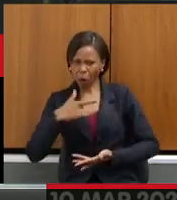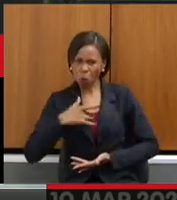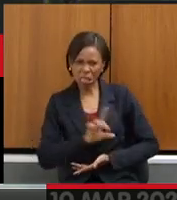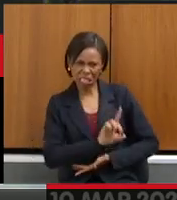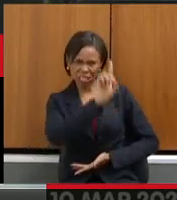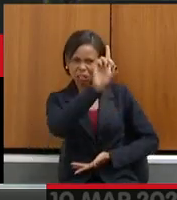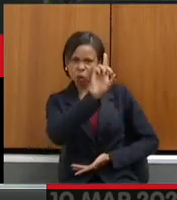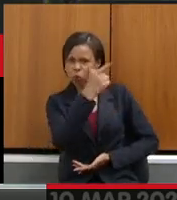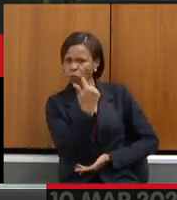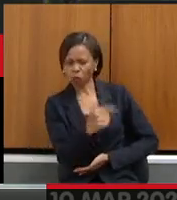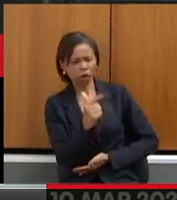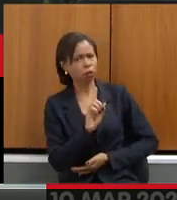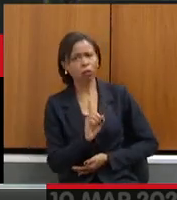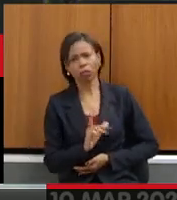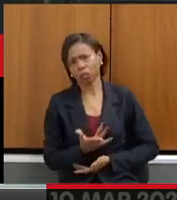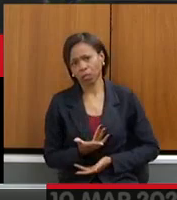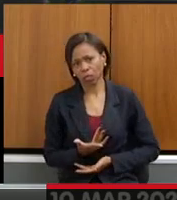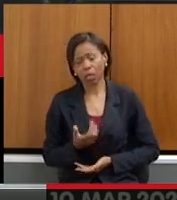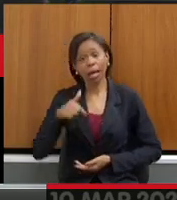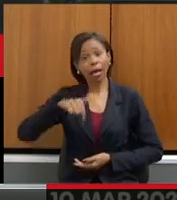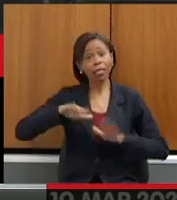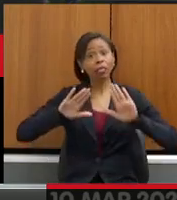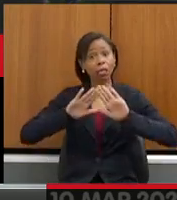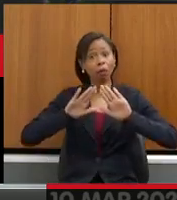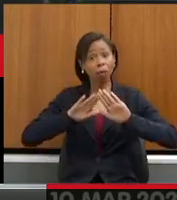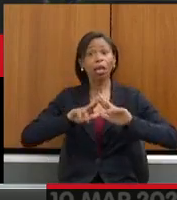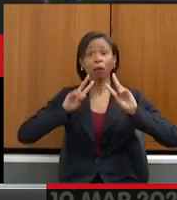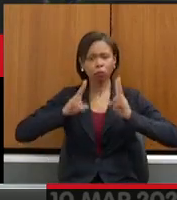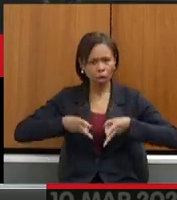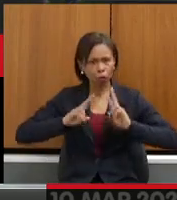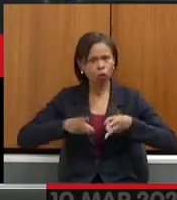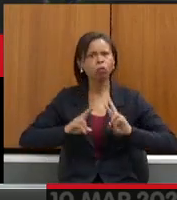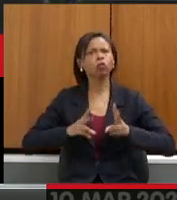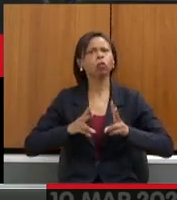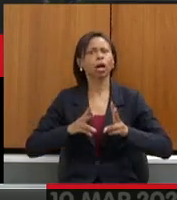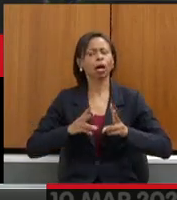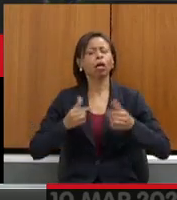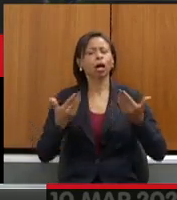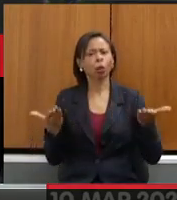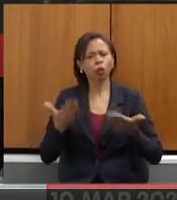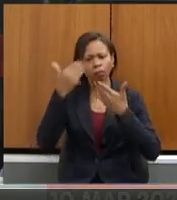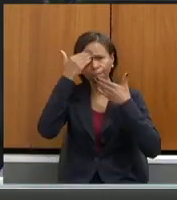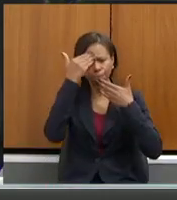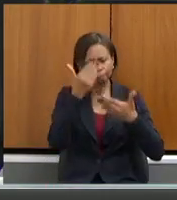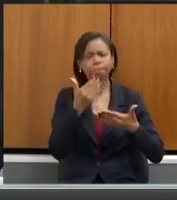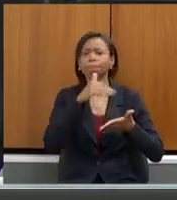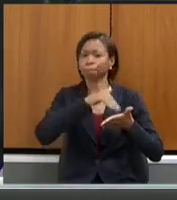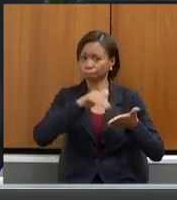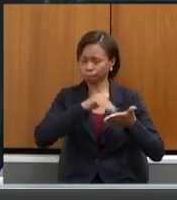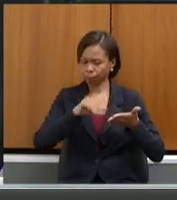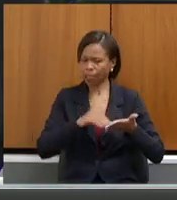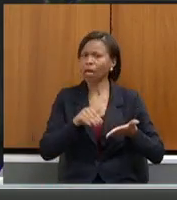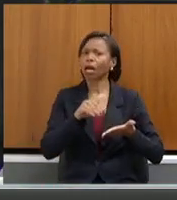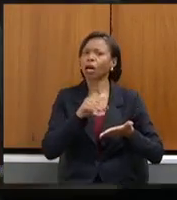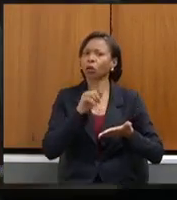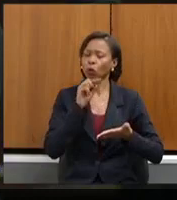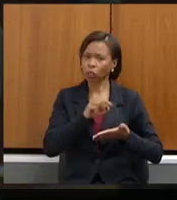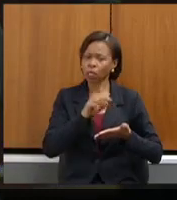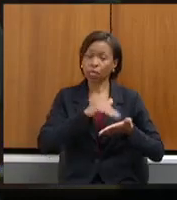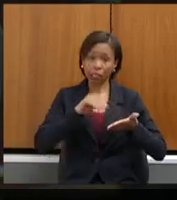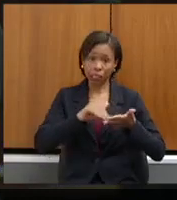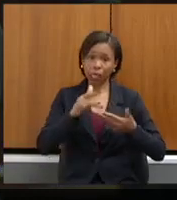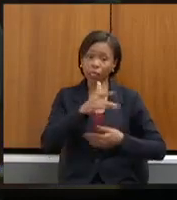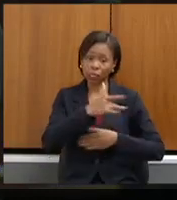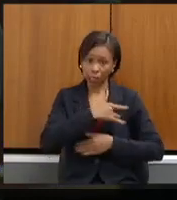poder tomar essa decisão Assembleia vai seguir adiante manifestos agradecimentos ao secretário de estado de